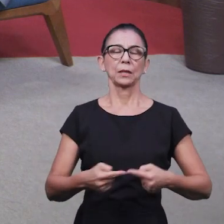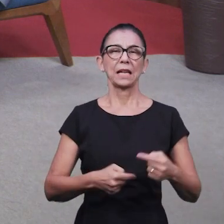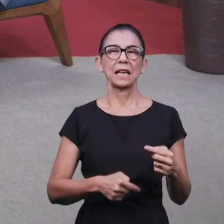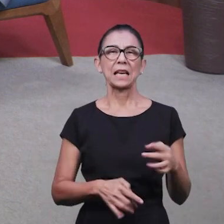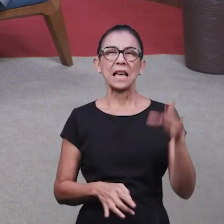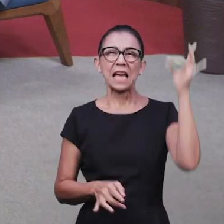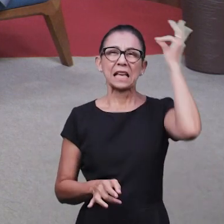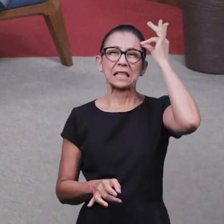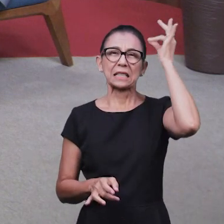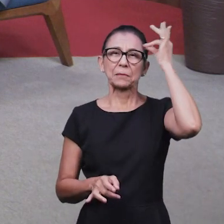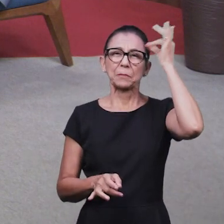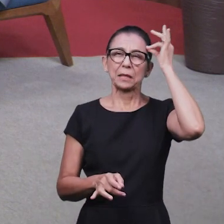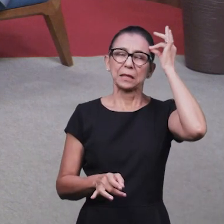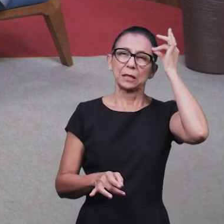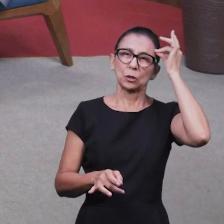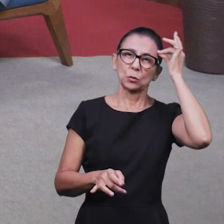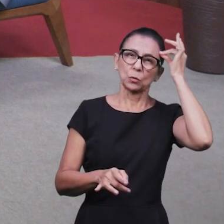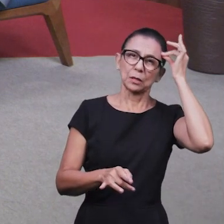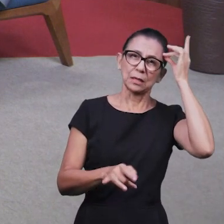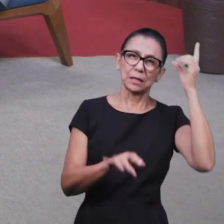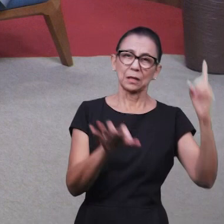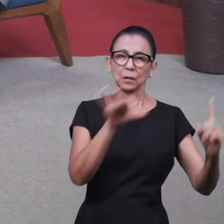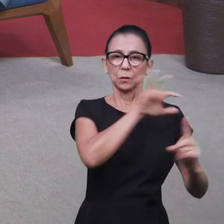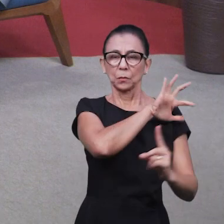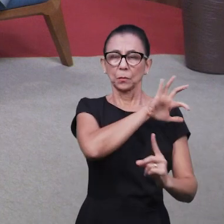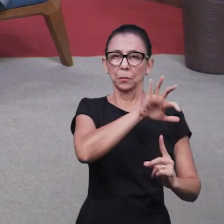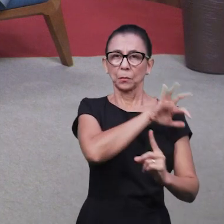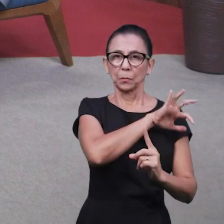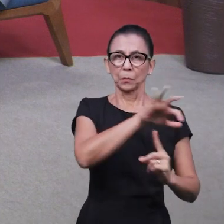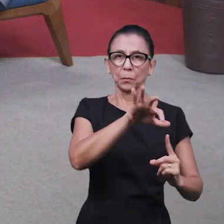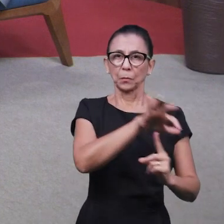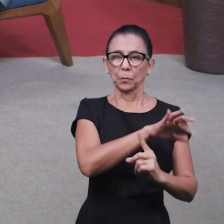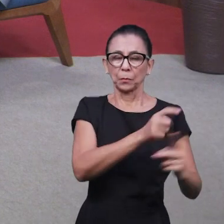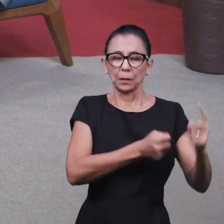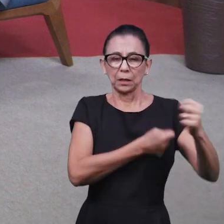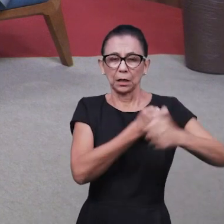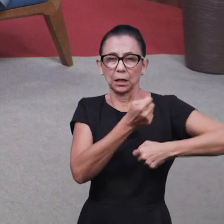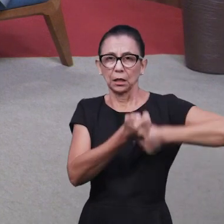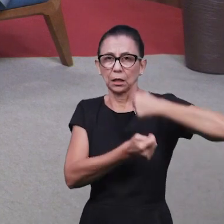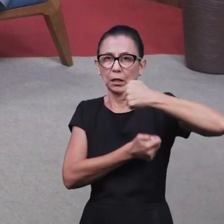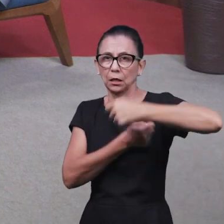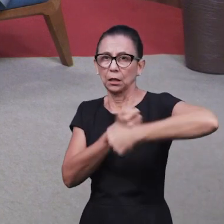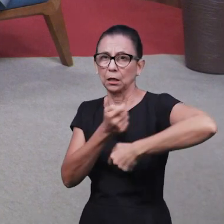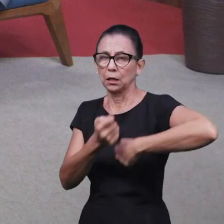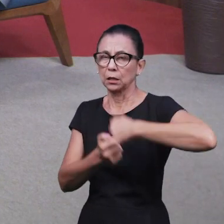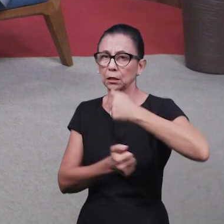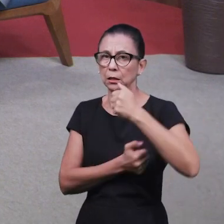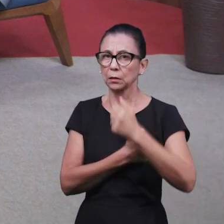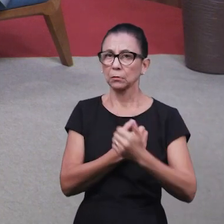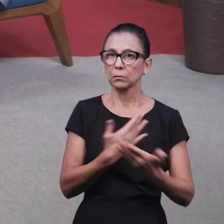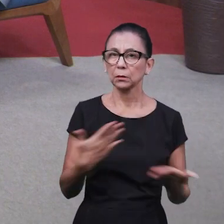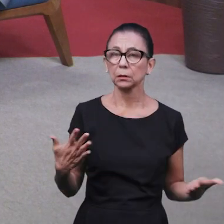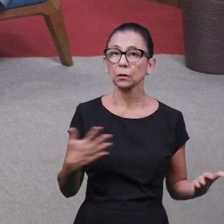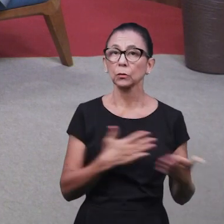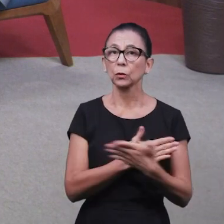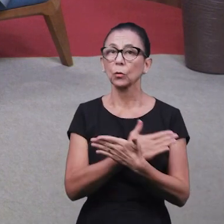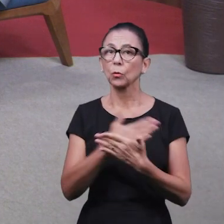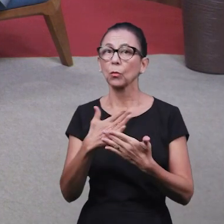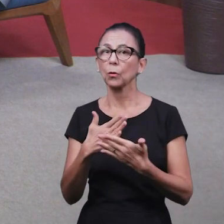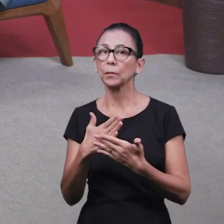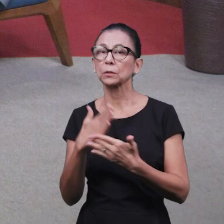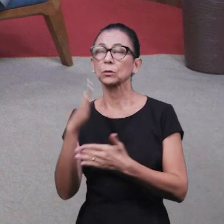espíritos enganadores. Então, o mesmo espírito de engano que houve lá no Éden, ele continua enganando,